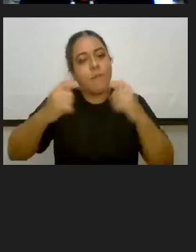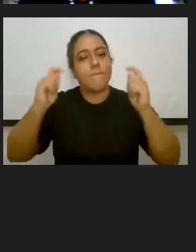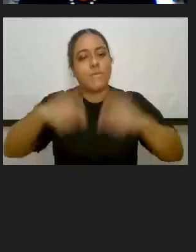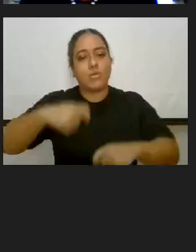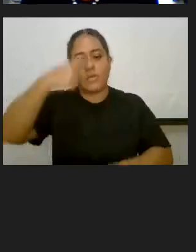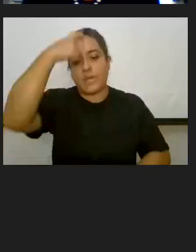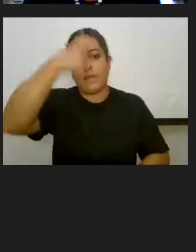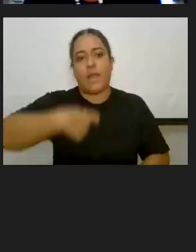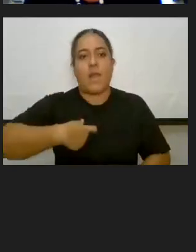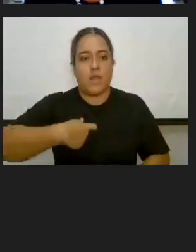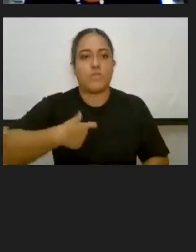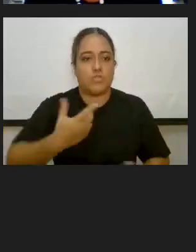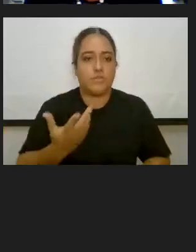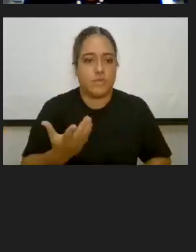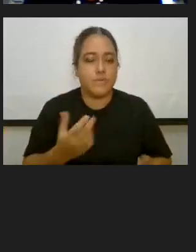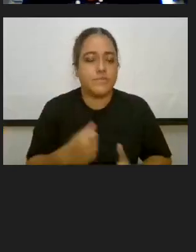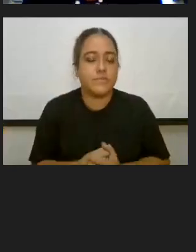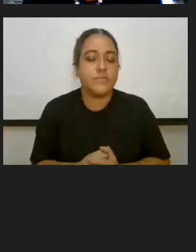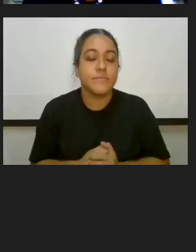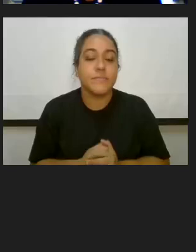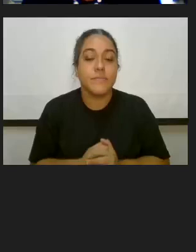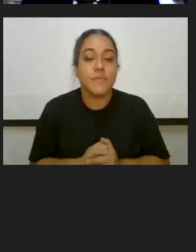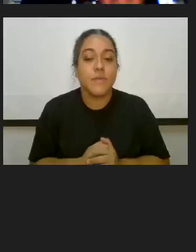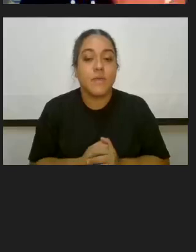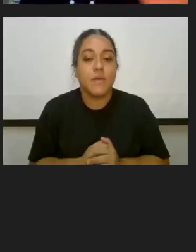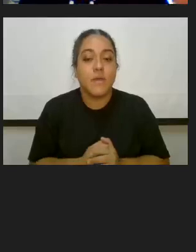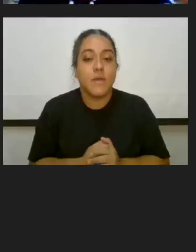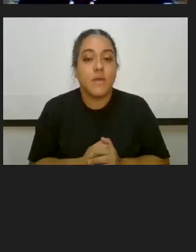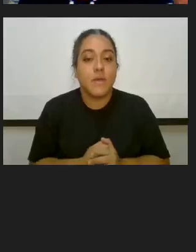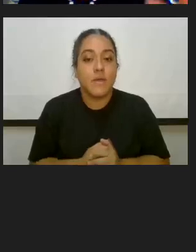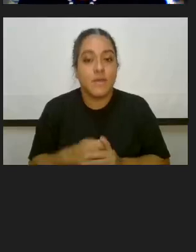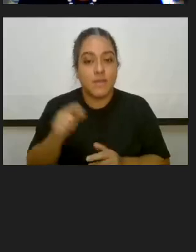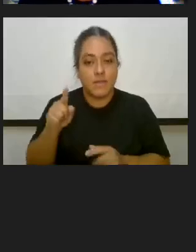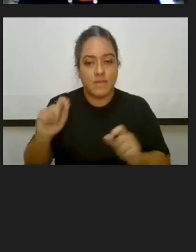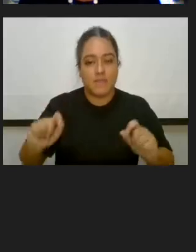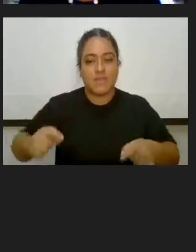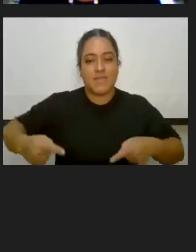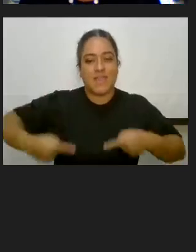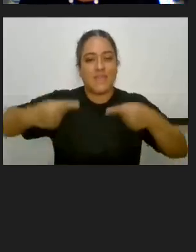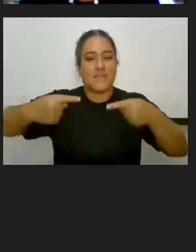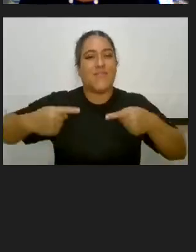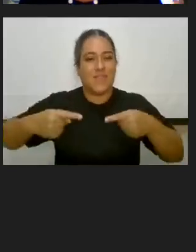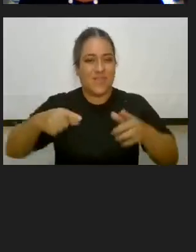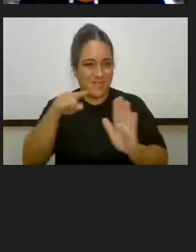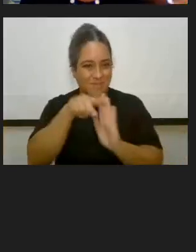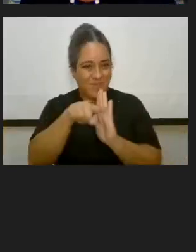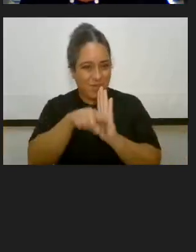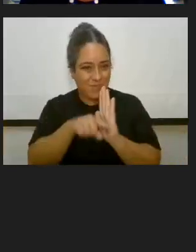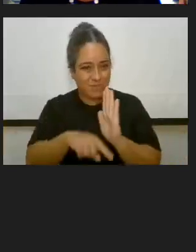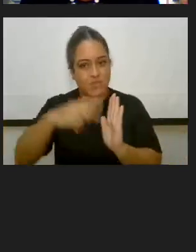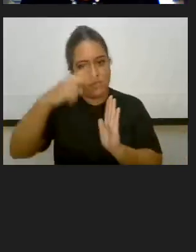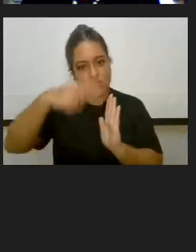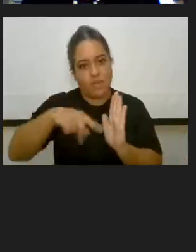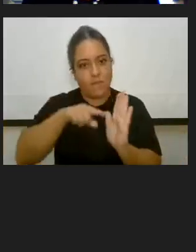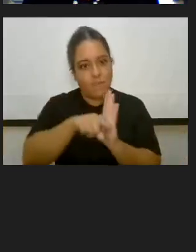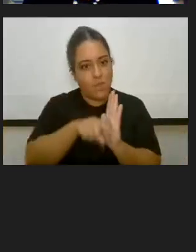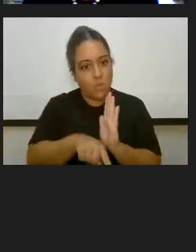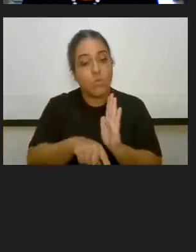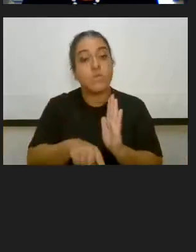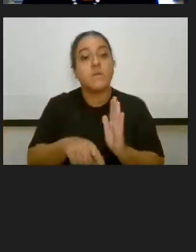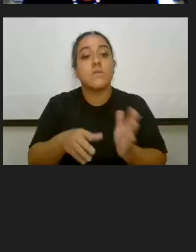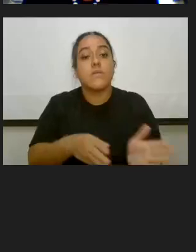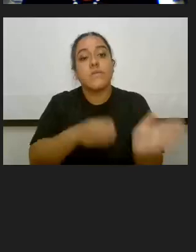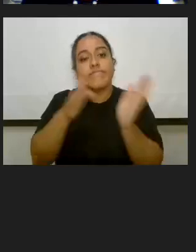naquela circunstância. Aqui tem as perguntas, que eu vou ler as perguntas e já vou entrar para o